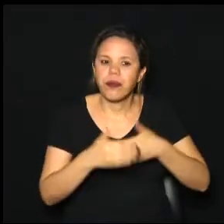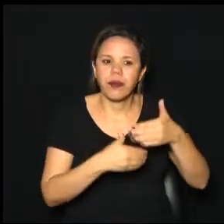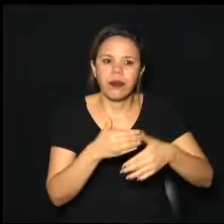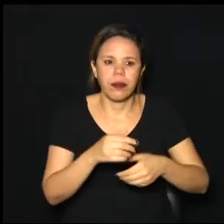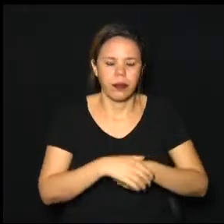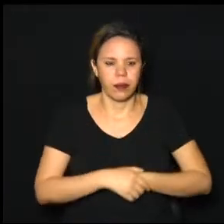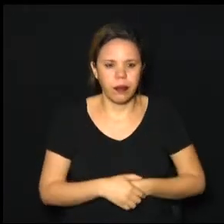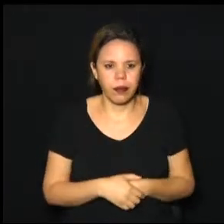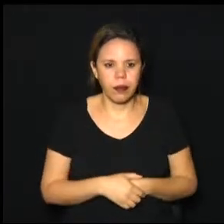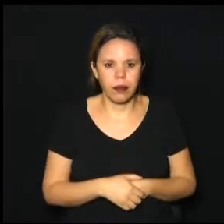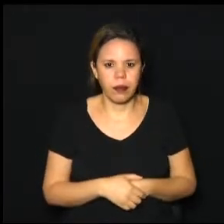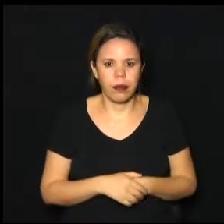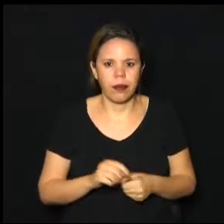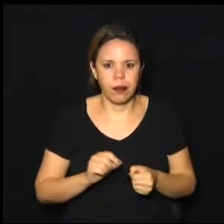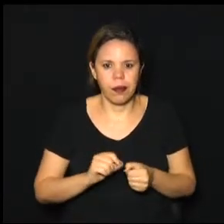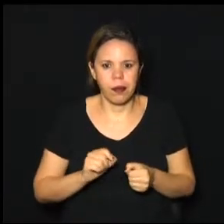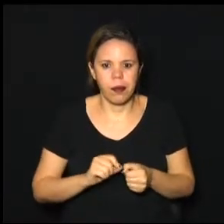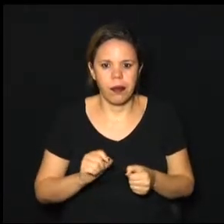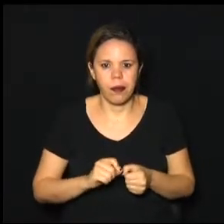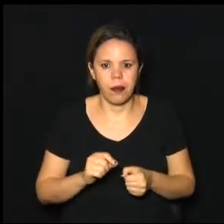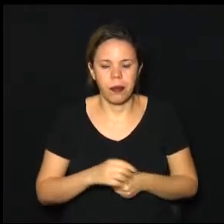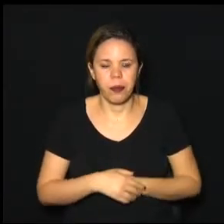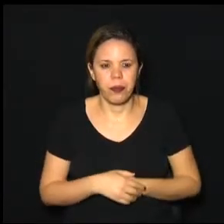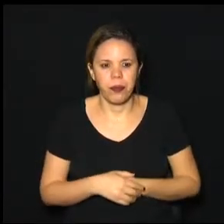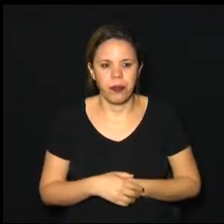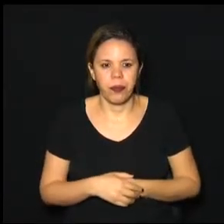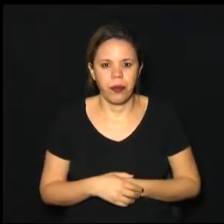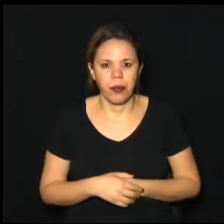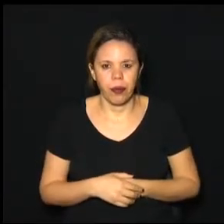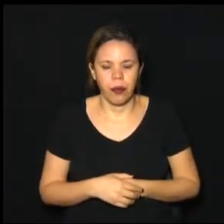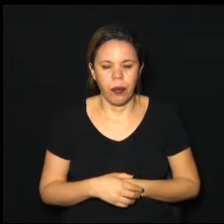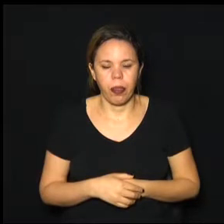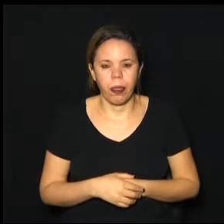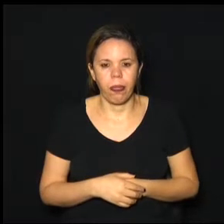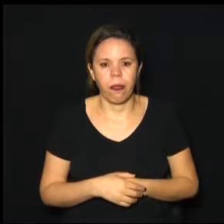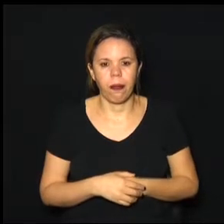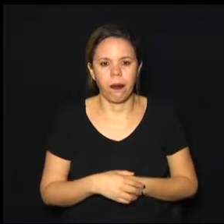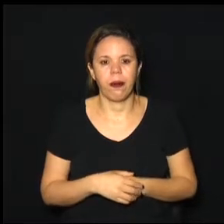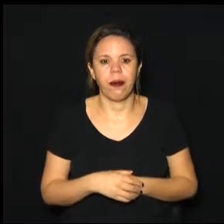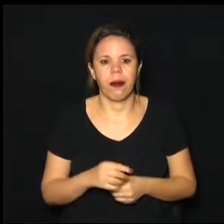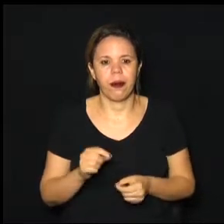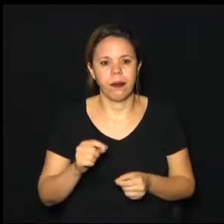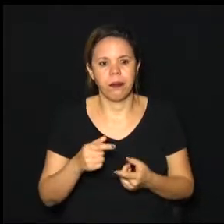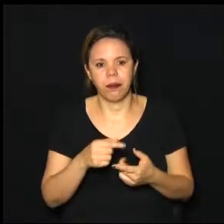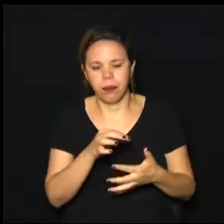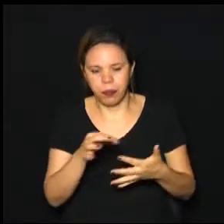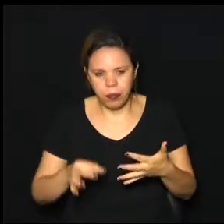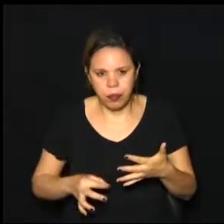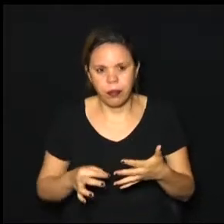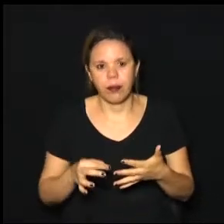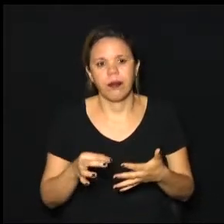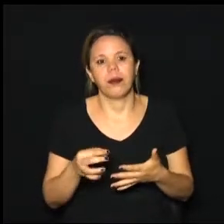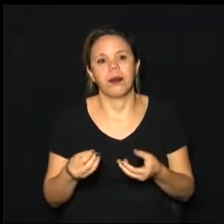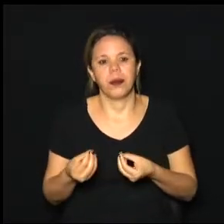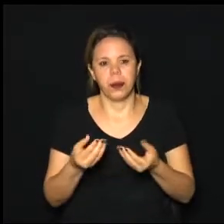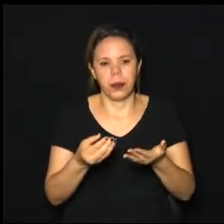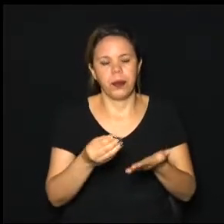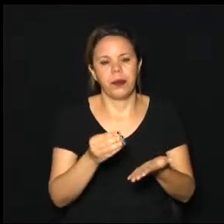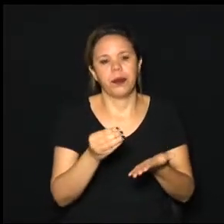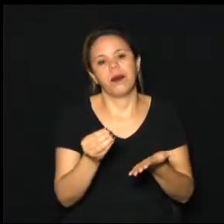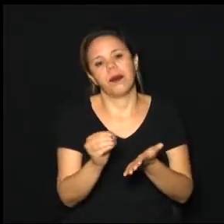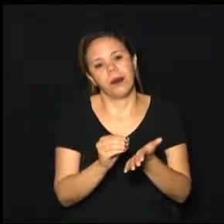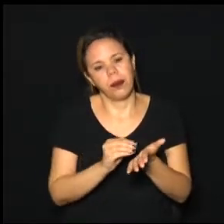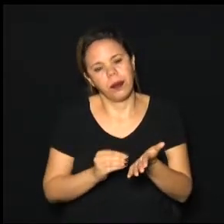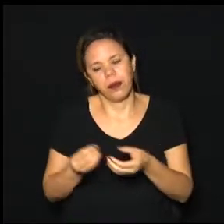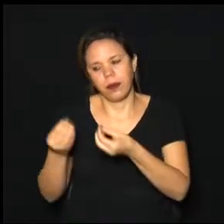procedimento, não é? É feito a instrumentalização de um procedimento que é levado ao conhecimento